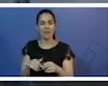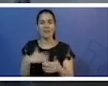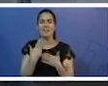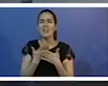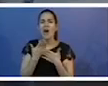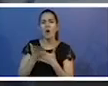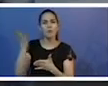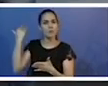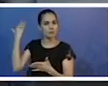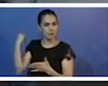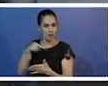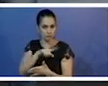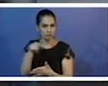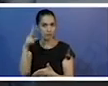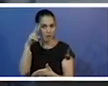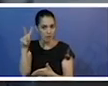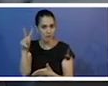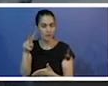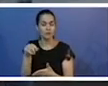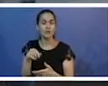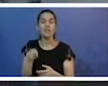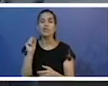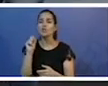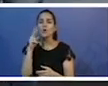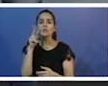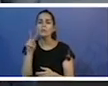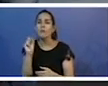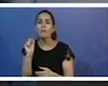vocês se lembram, nós vimos que